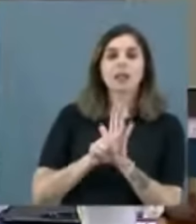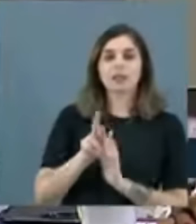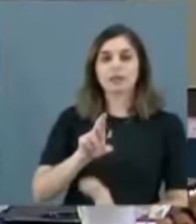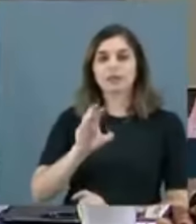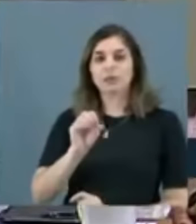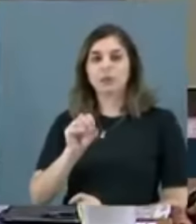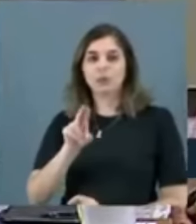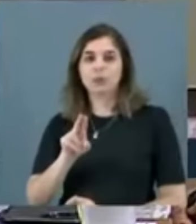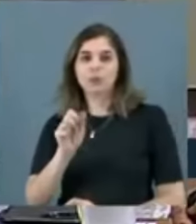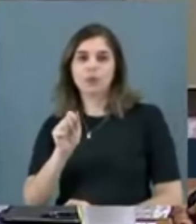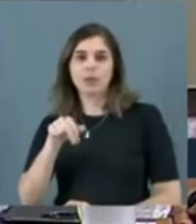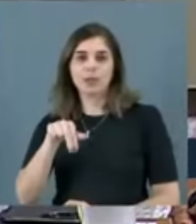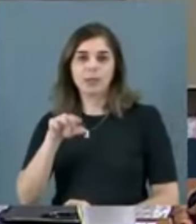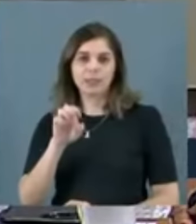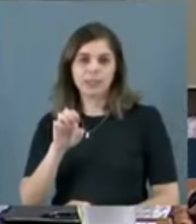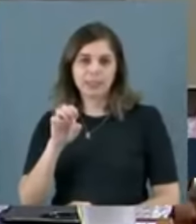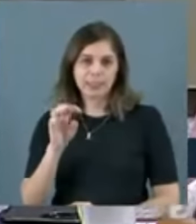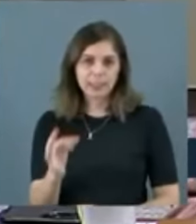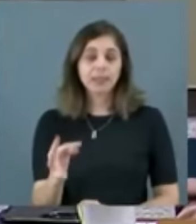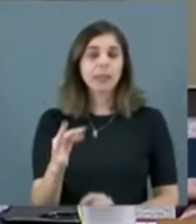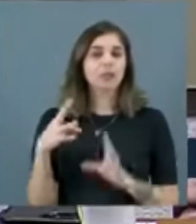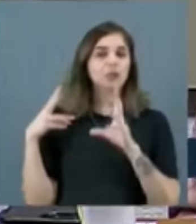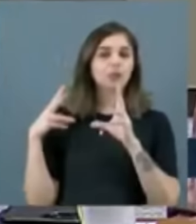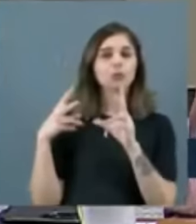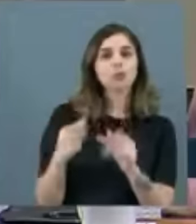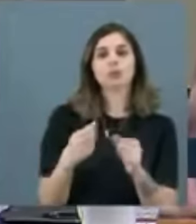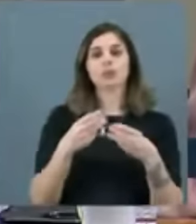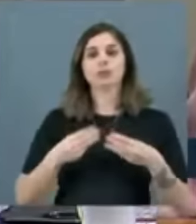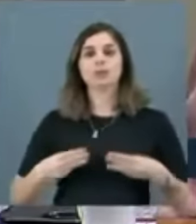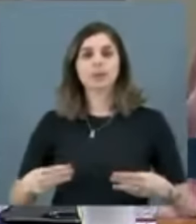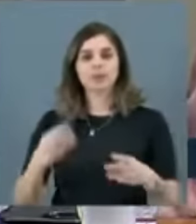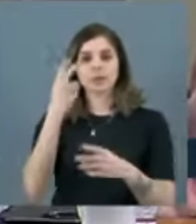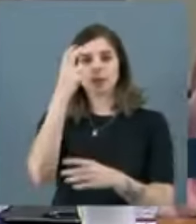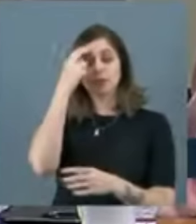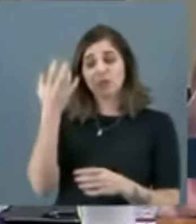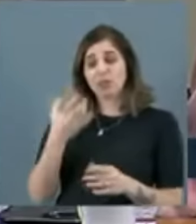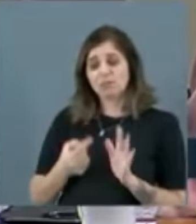com todas as ações do Ministério da Cultura. Nós temos